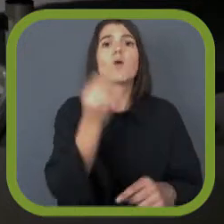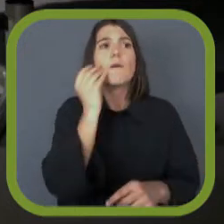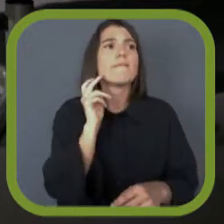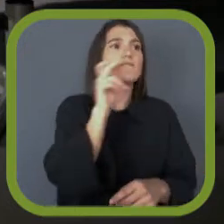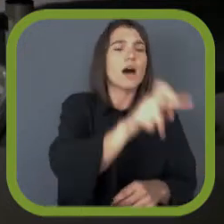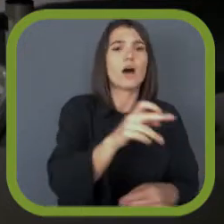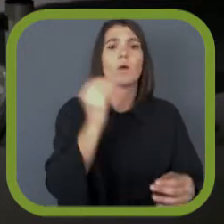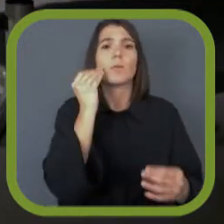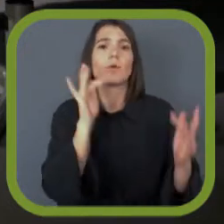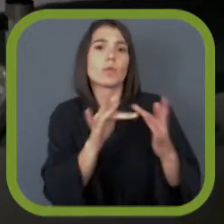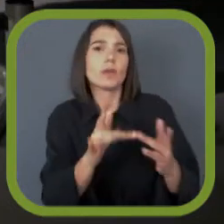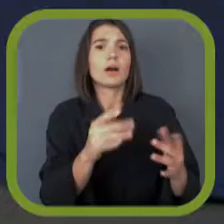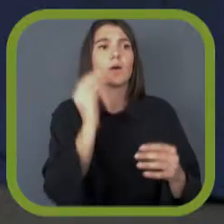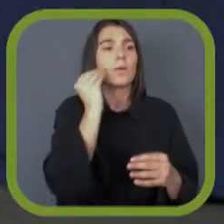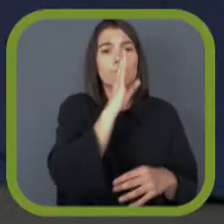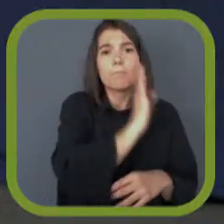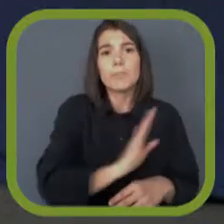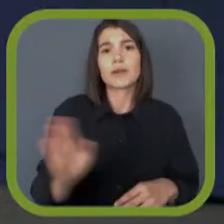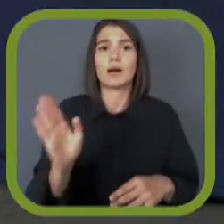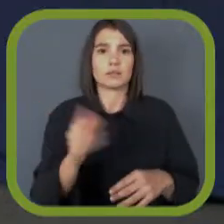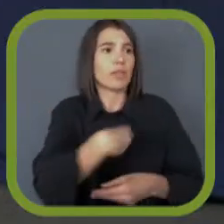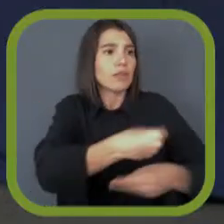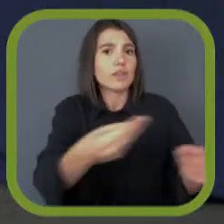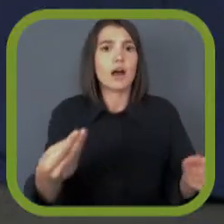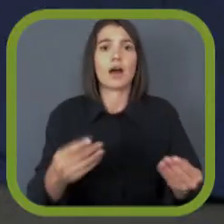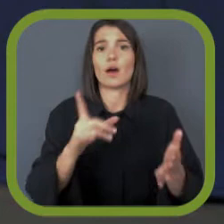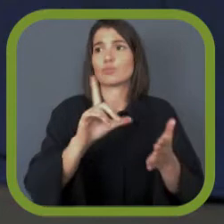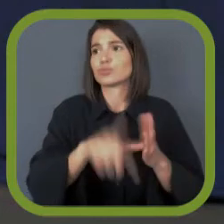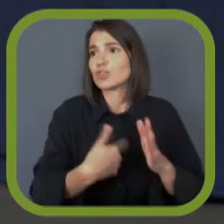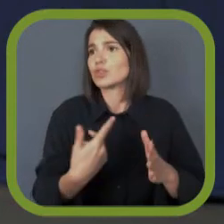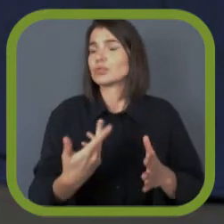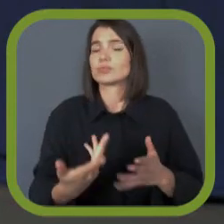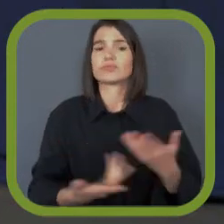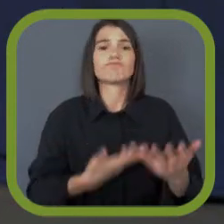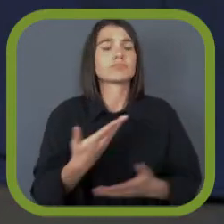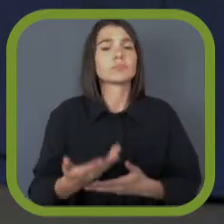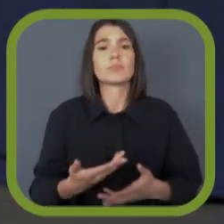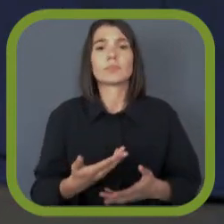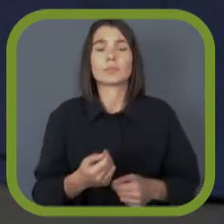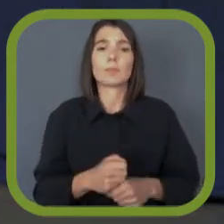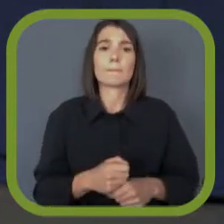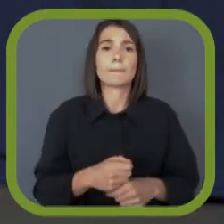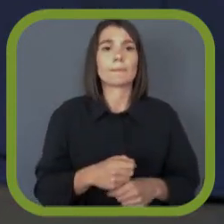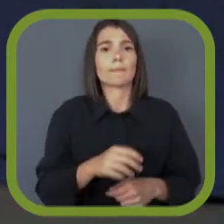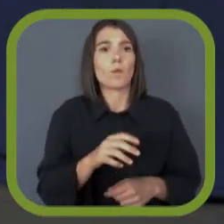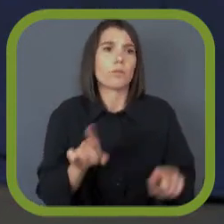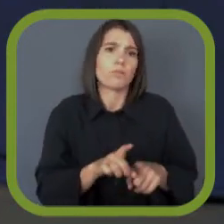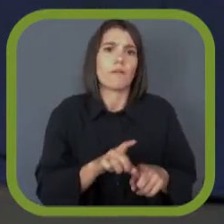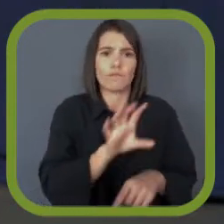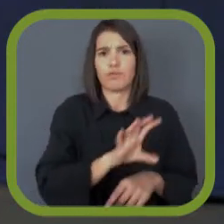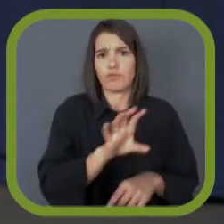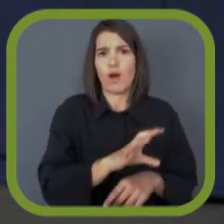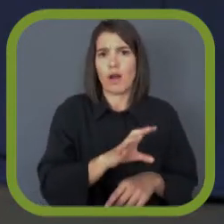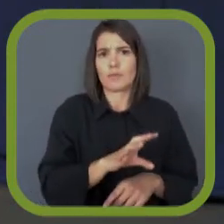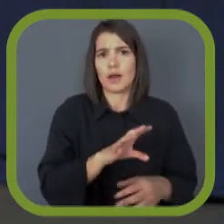como chegar, de como implementar os projetos de